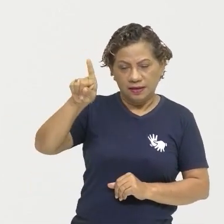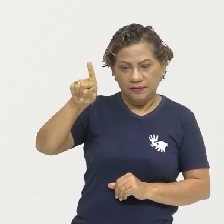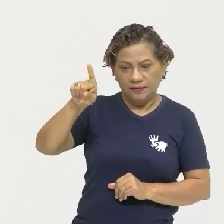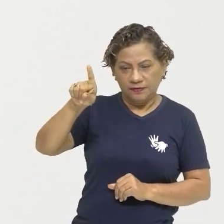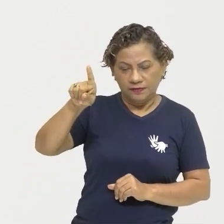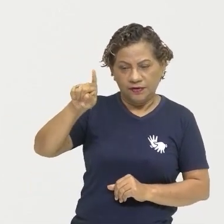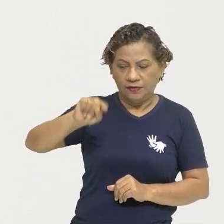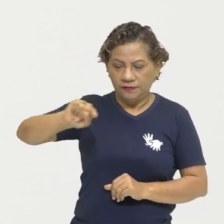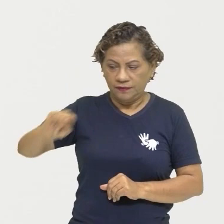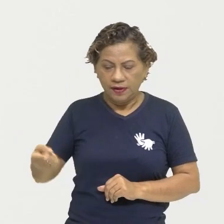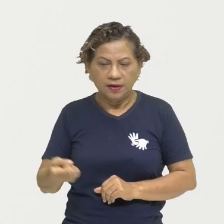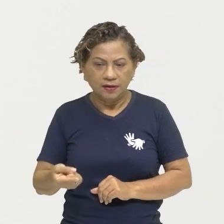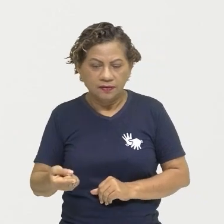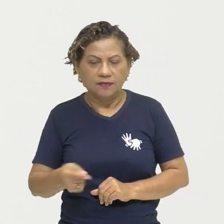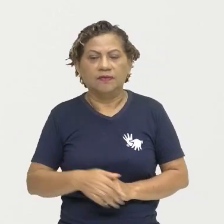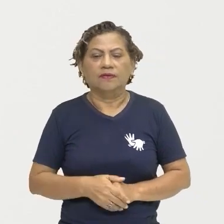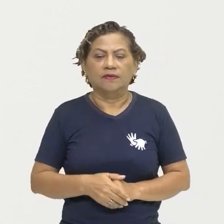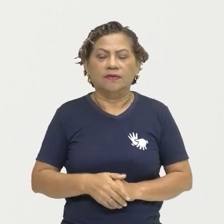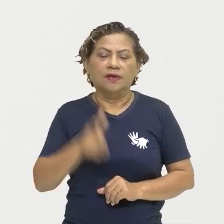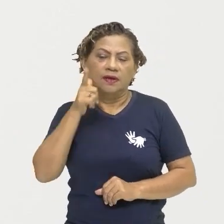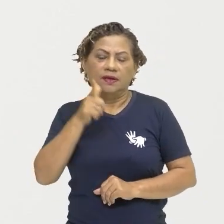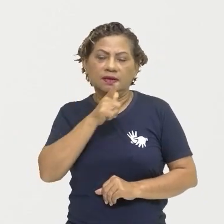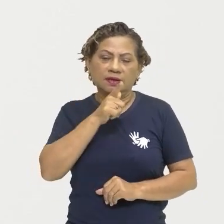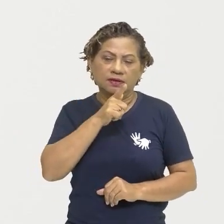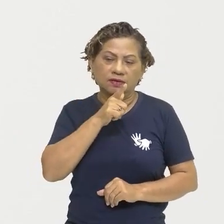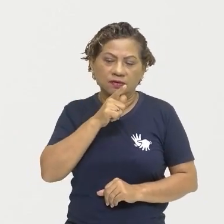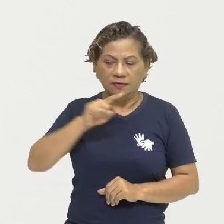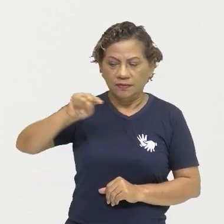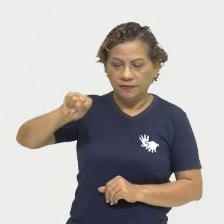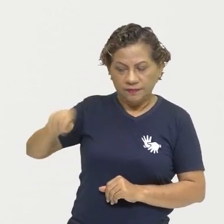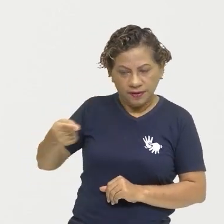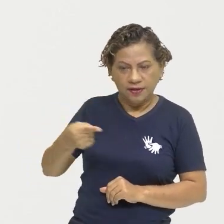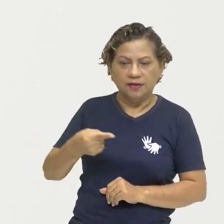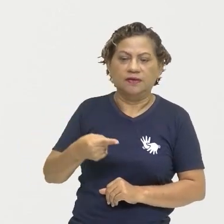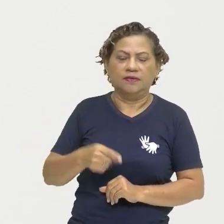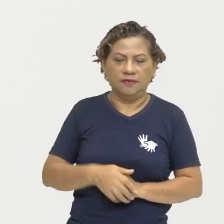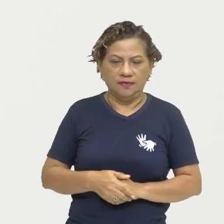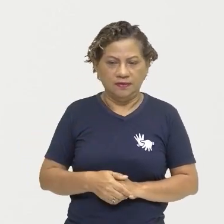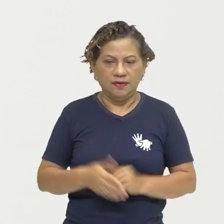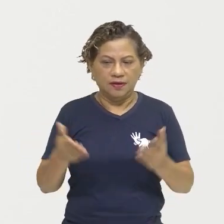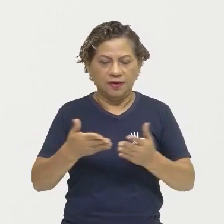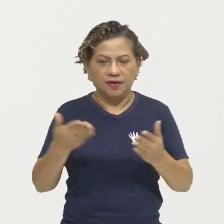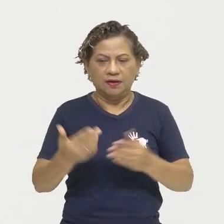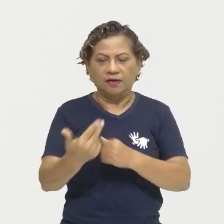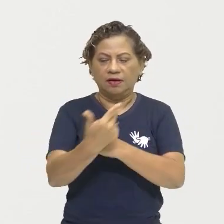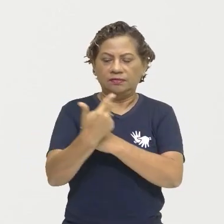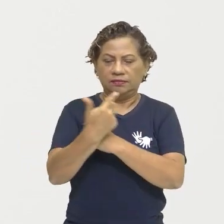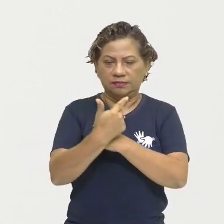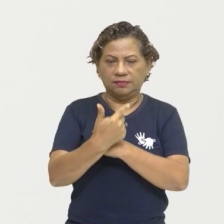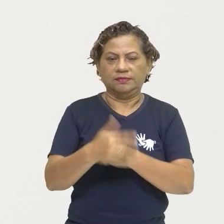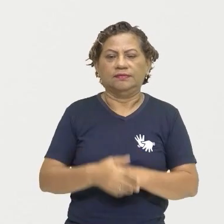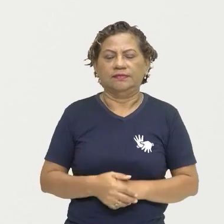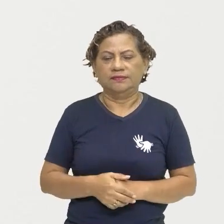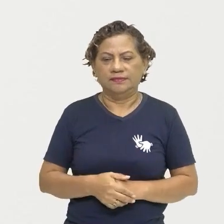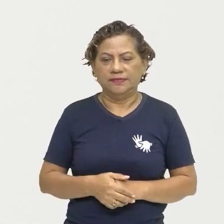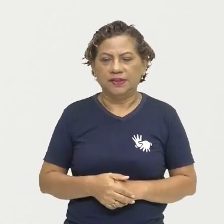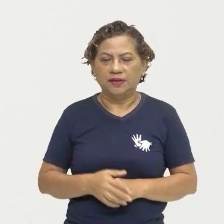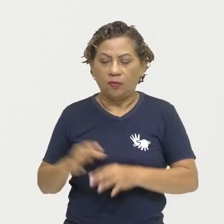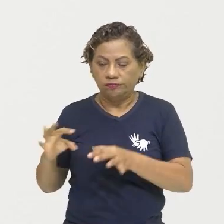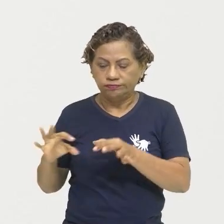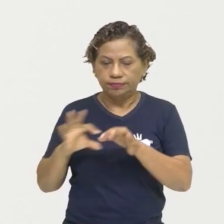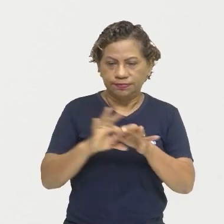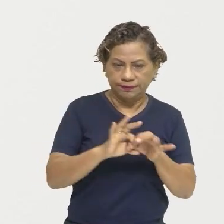lanchei e vim para o estúdio. Aí esse I, por último, liguei as orações. Isso aí é um período composto